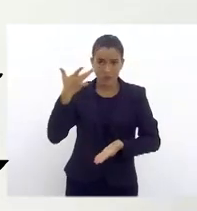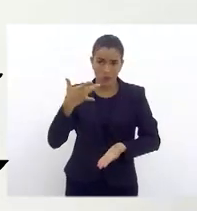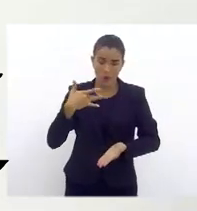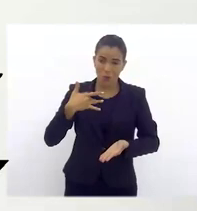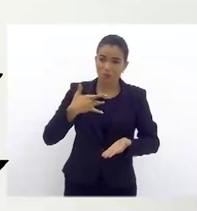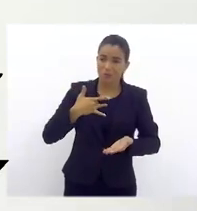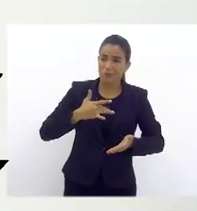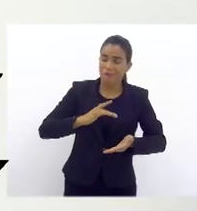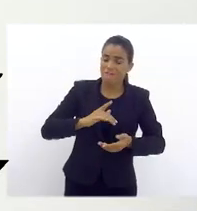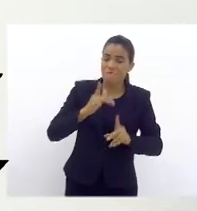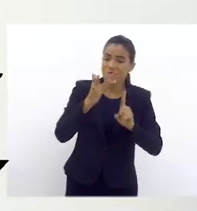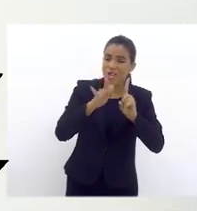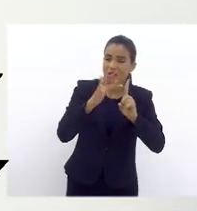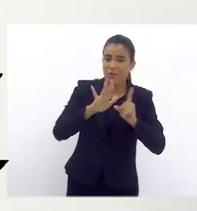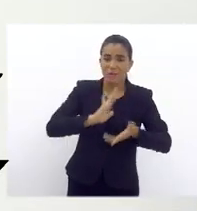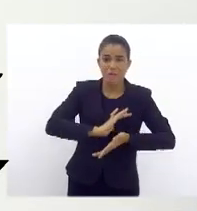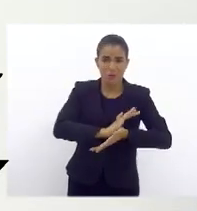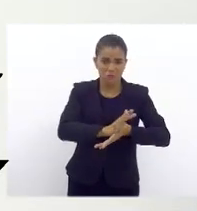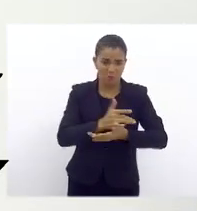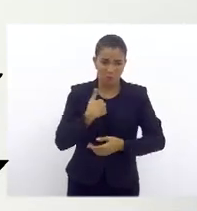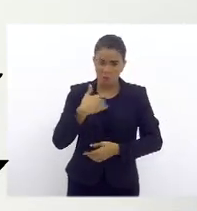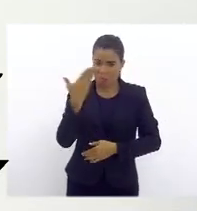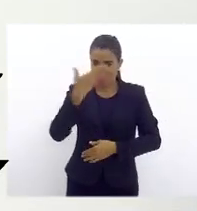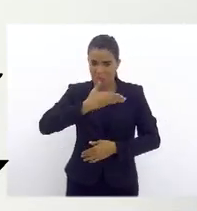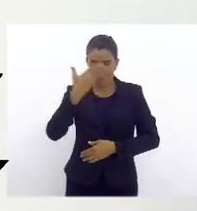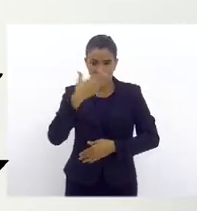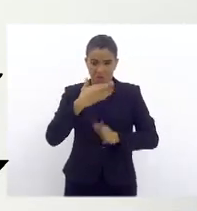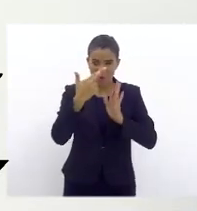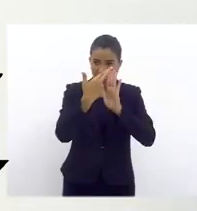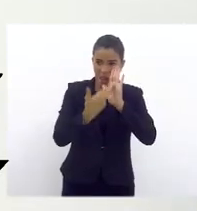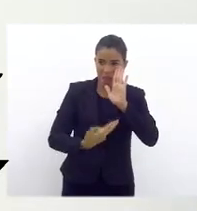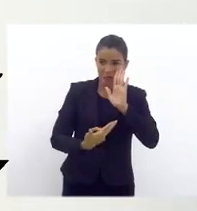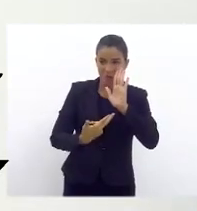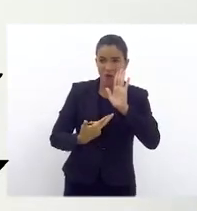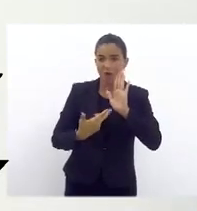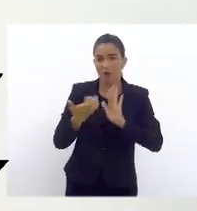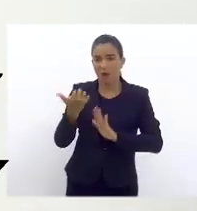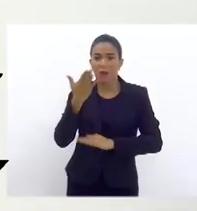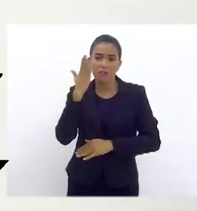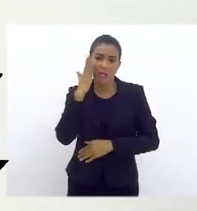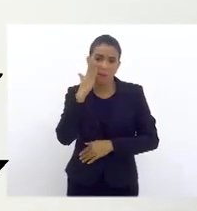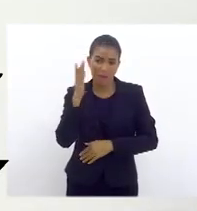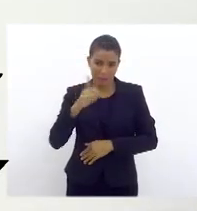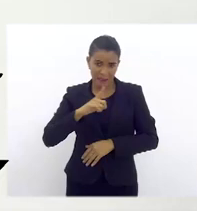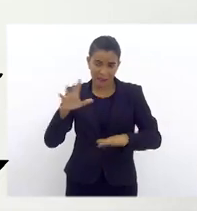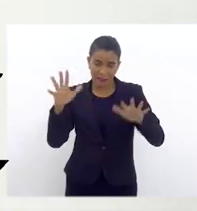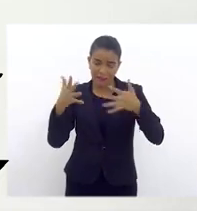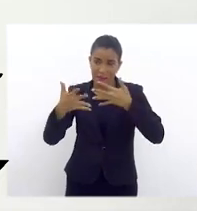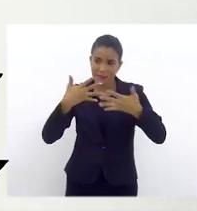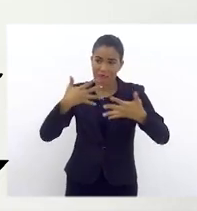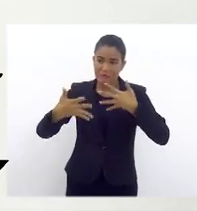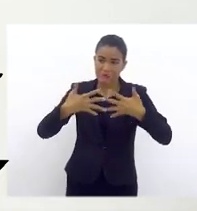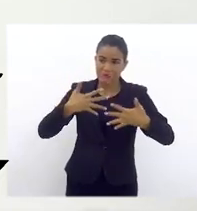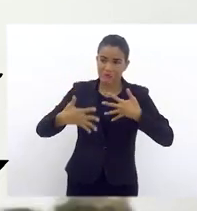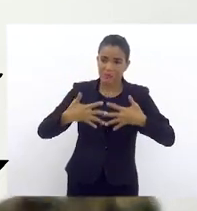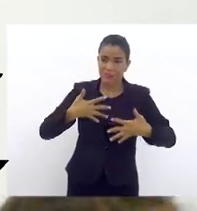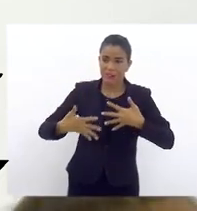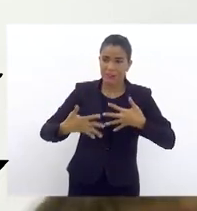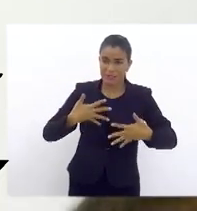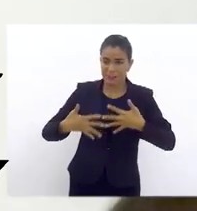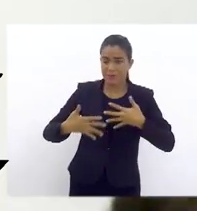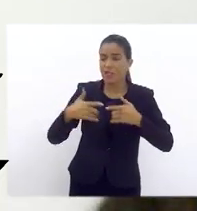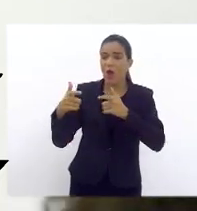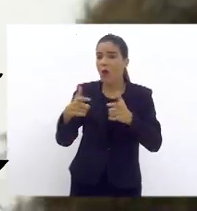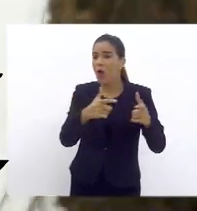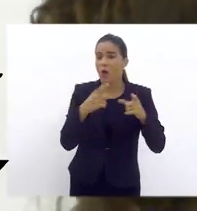mas eu não consigo hoje acessar nenhum relatório de atendimento e eu queria saber se existe transparência é aonde é